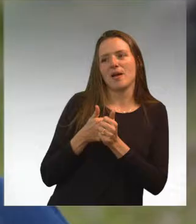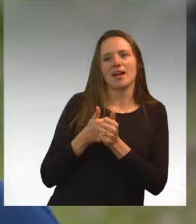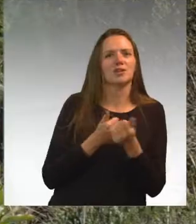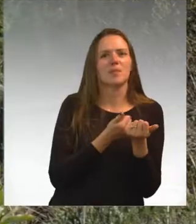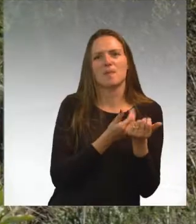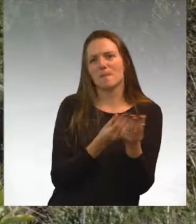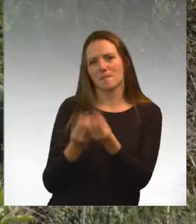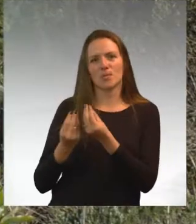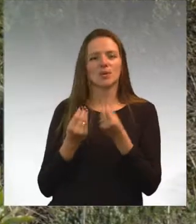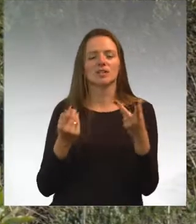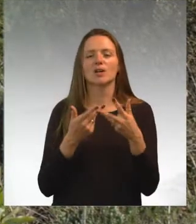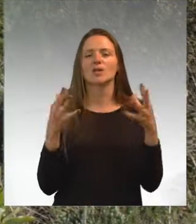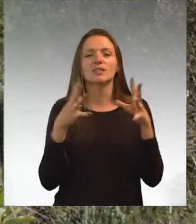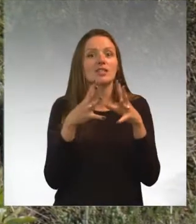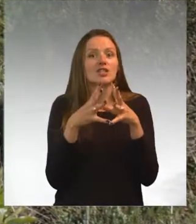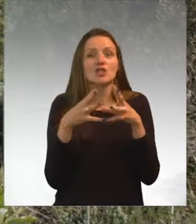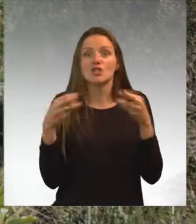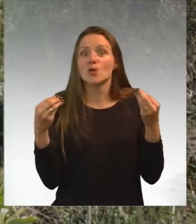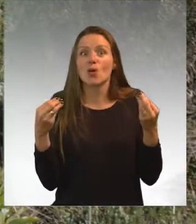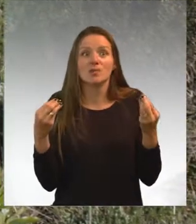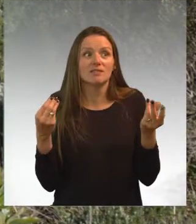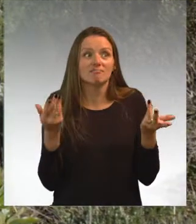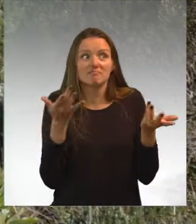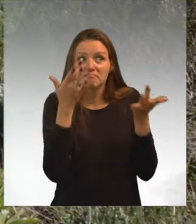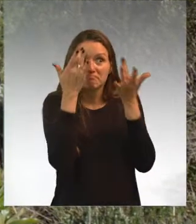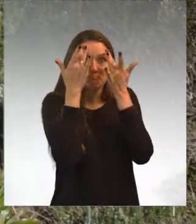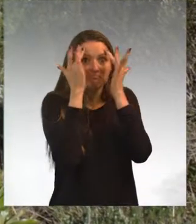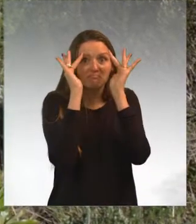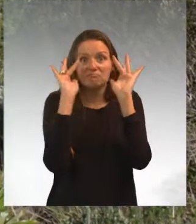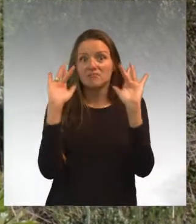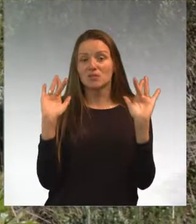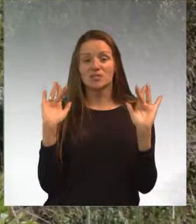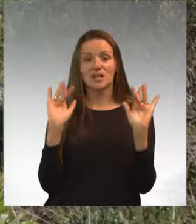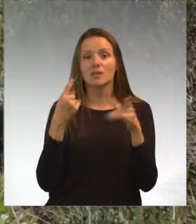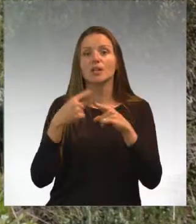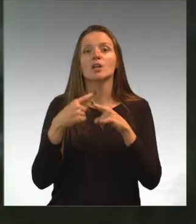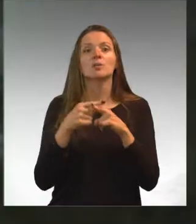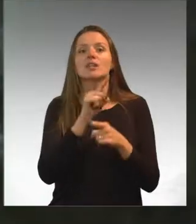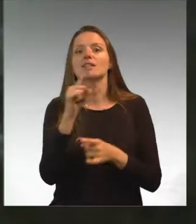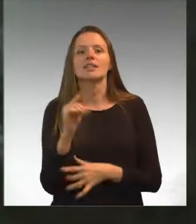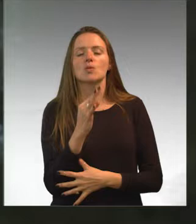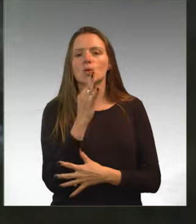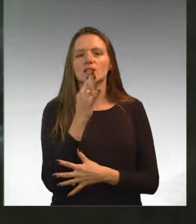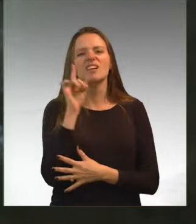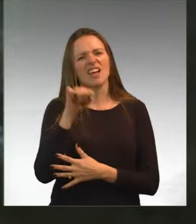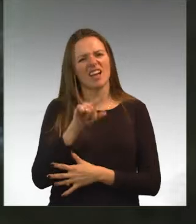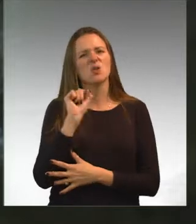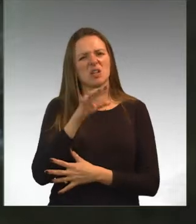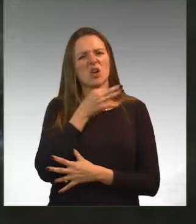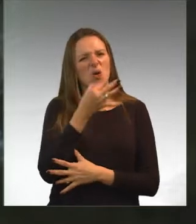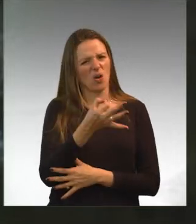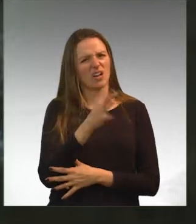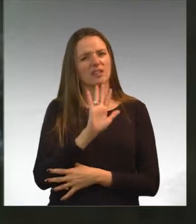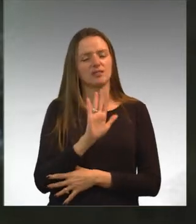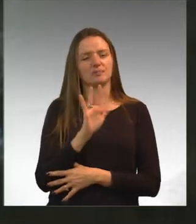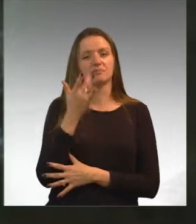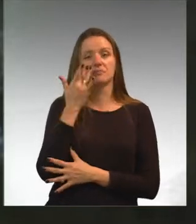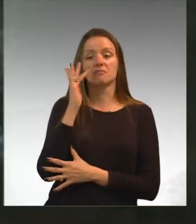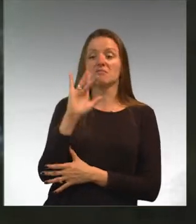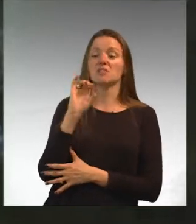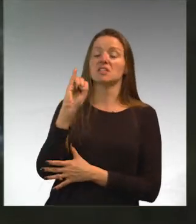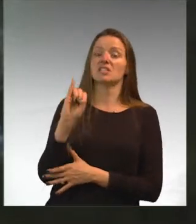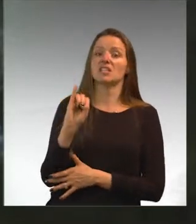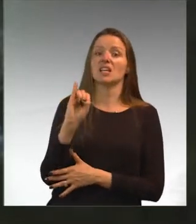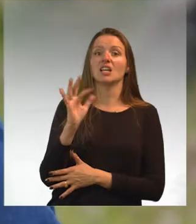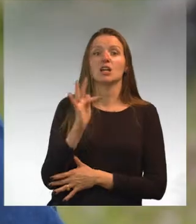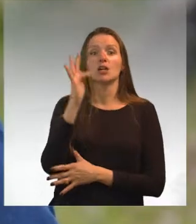Muita coisa desaparece que ninguém sabe, porque não conheceu. Isso é o mais terrível, né? Não sei se um dia o homem vai